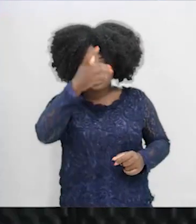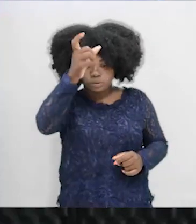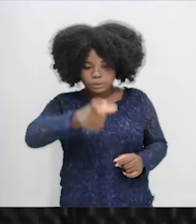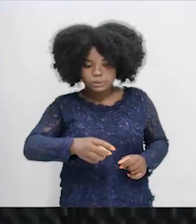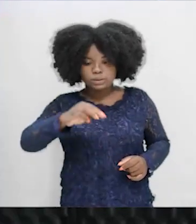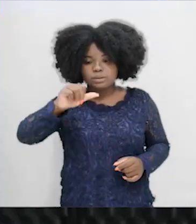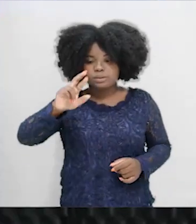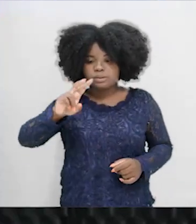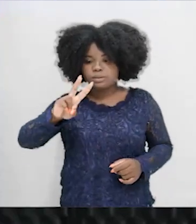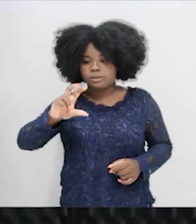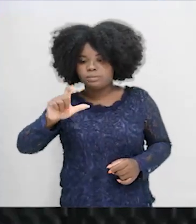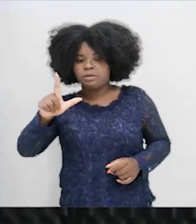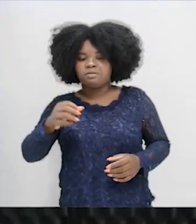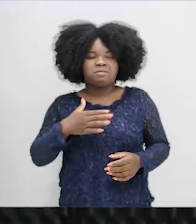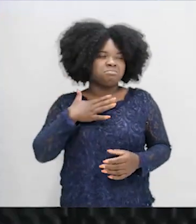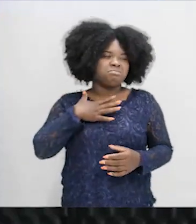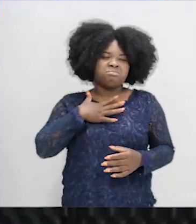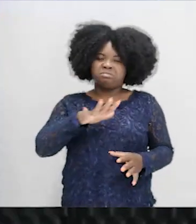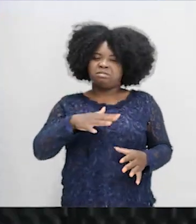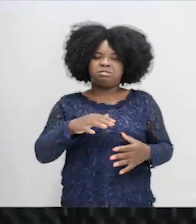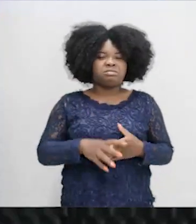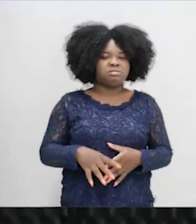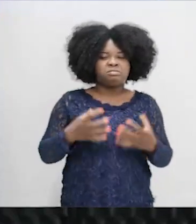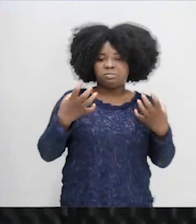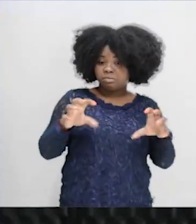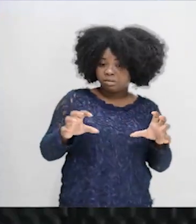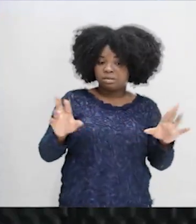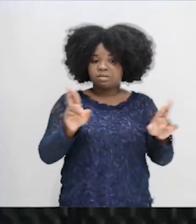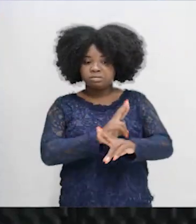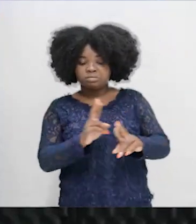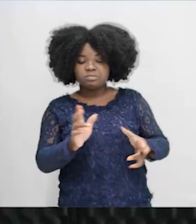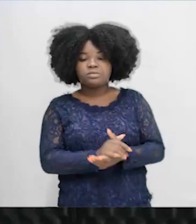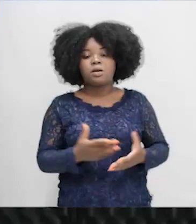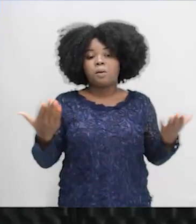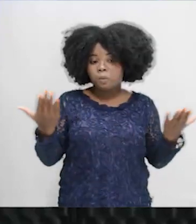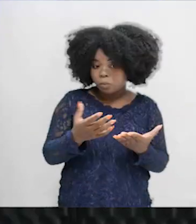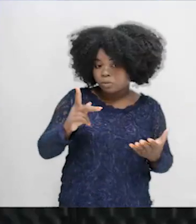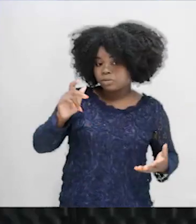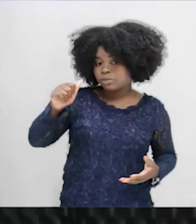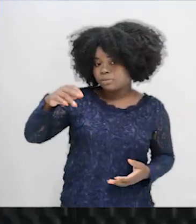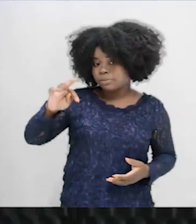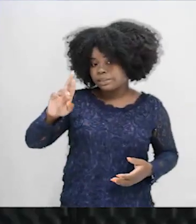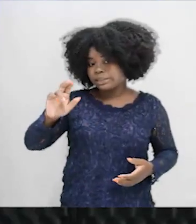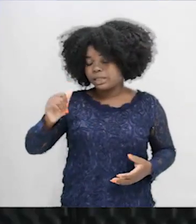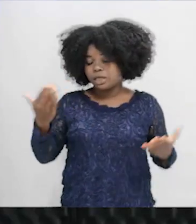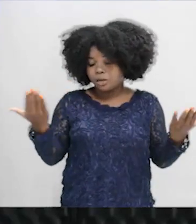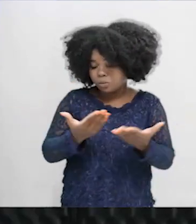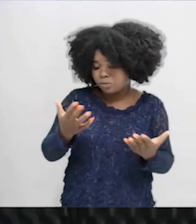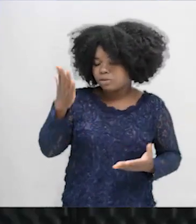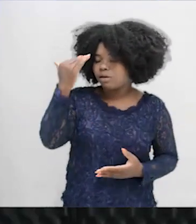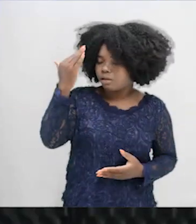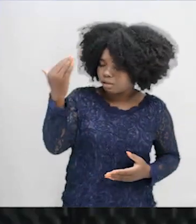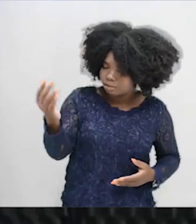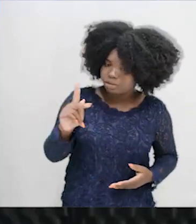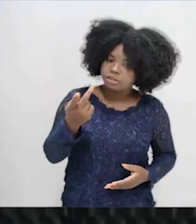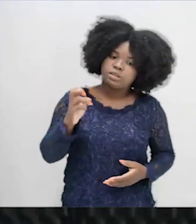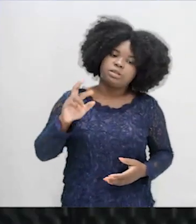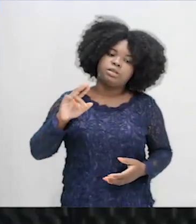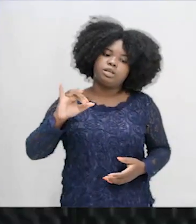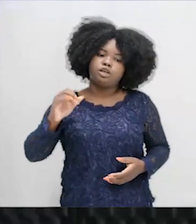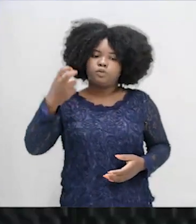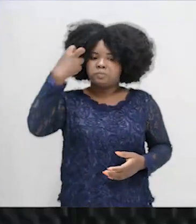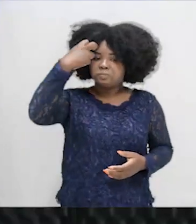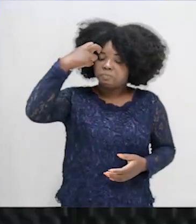fosse associado. Olha como a coisa vai modificando. Hoje, com certeza, o Pantera Negra talvez seja a figura de herói, né,